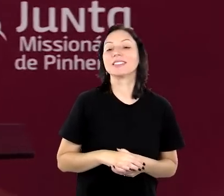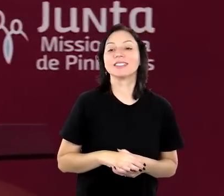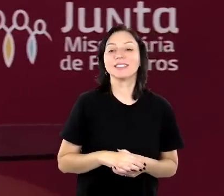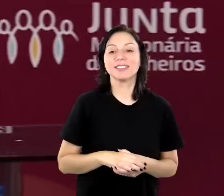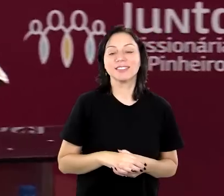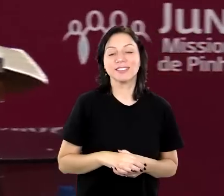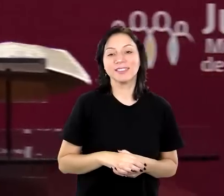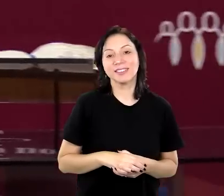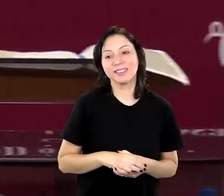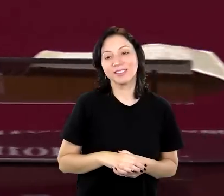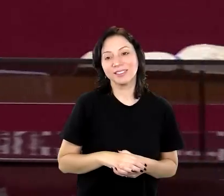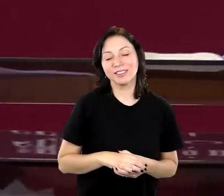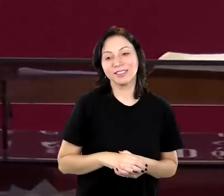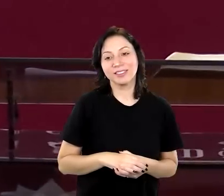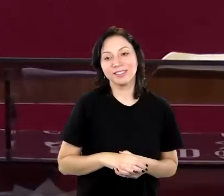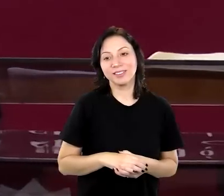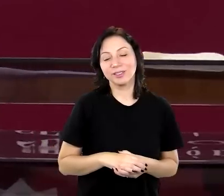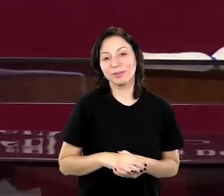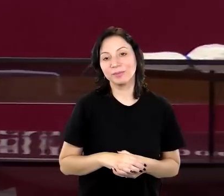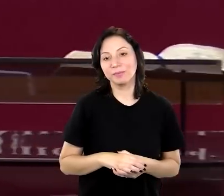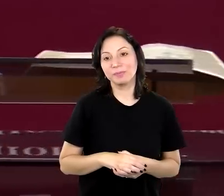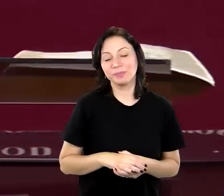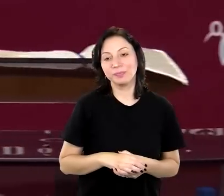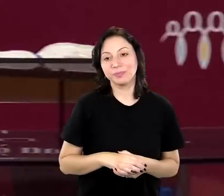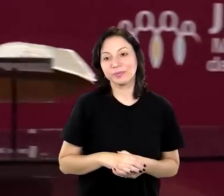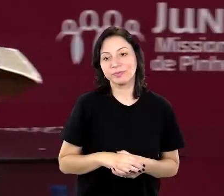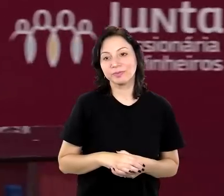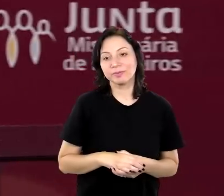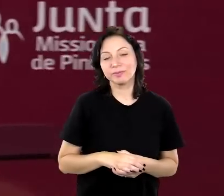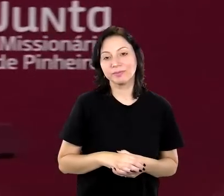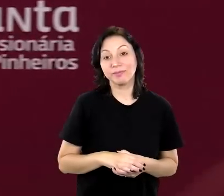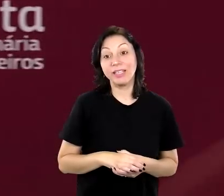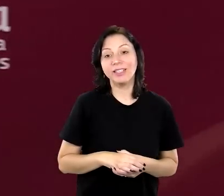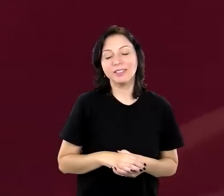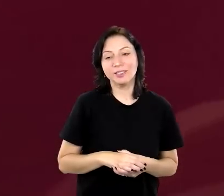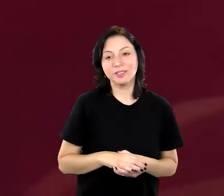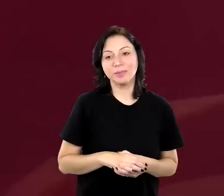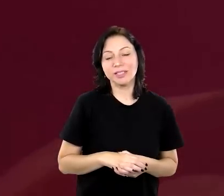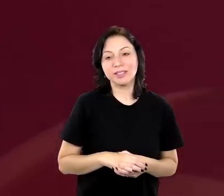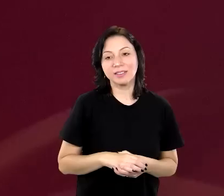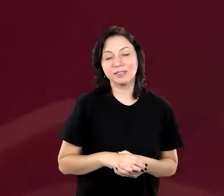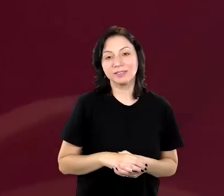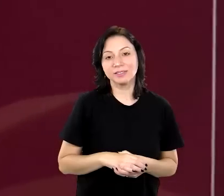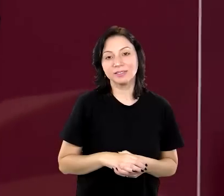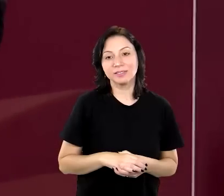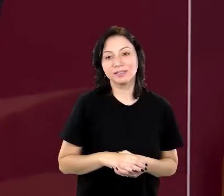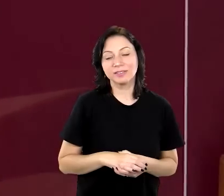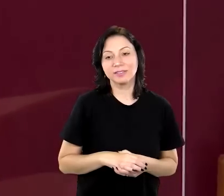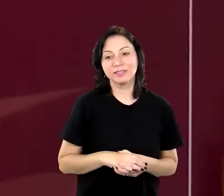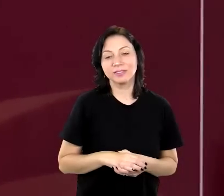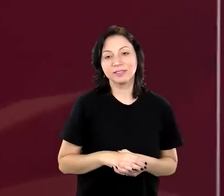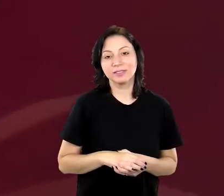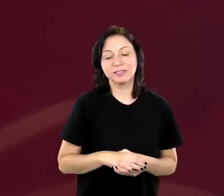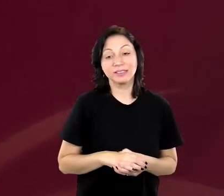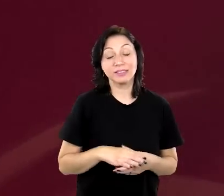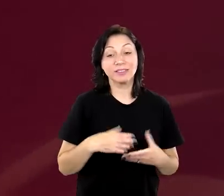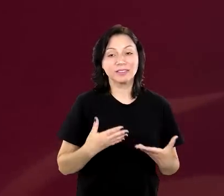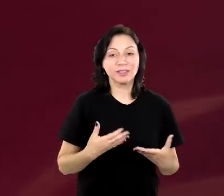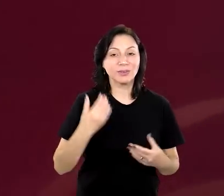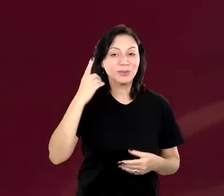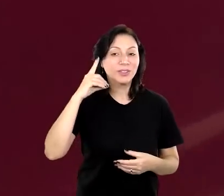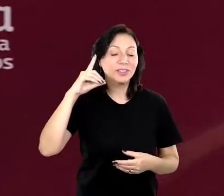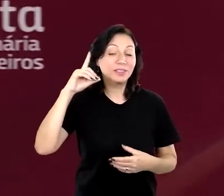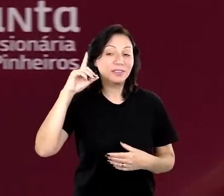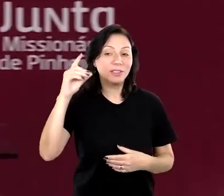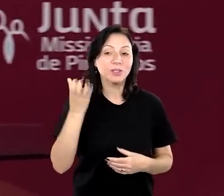Talvez o desafio para Deus não é esse, porque esse já foi concretizado, mas Deus quer usar você para